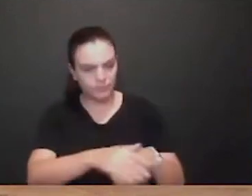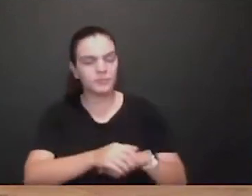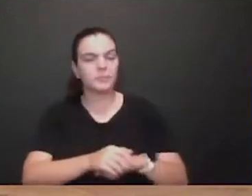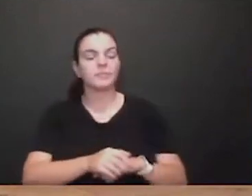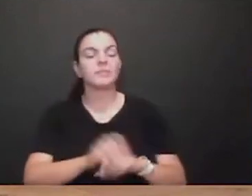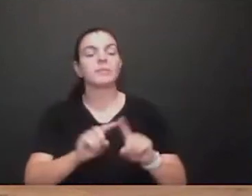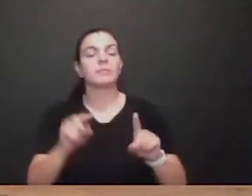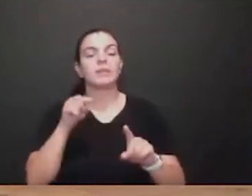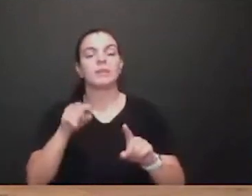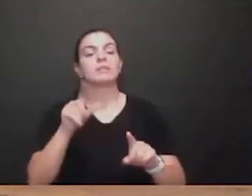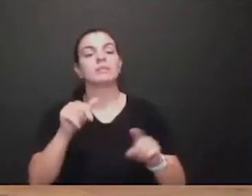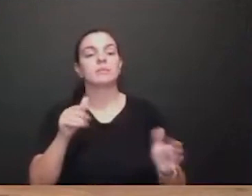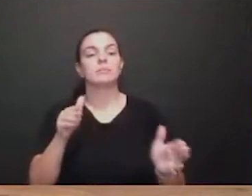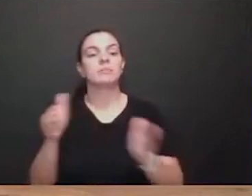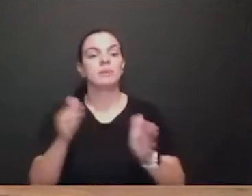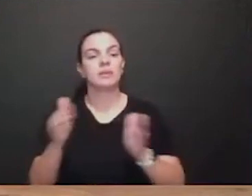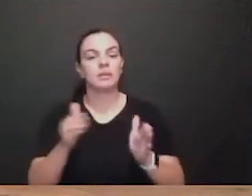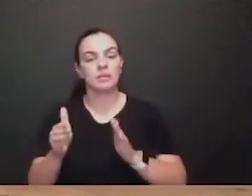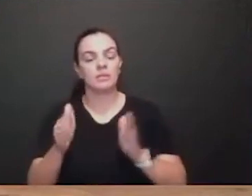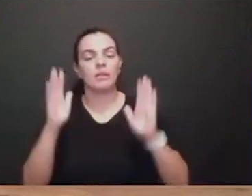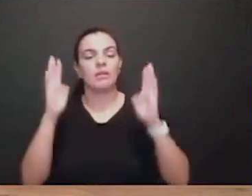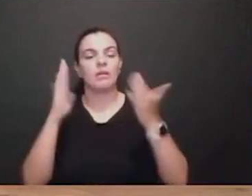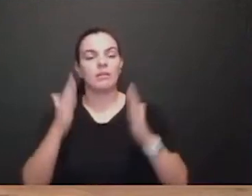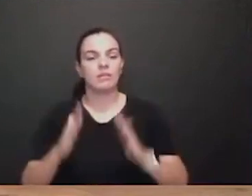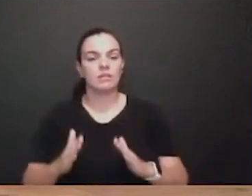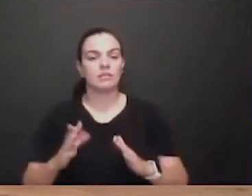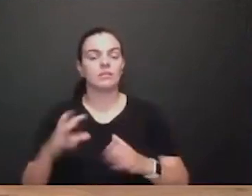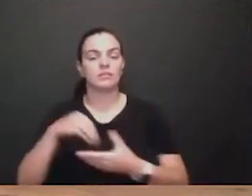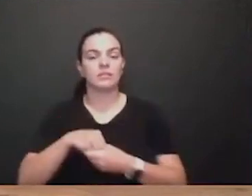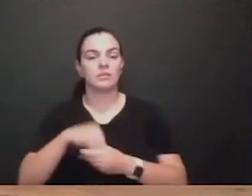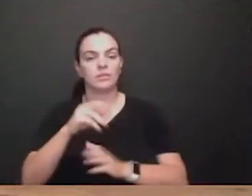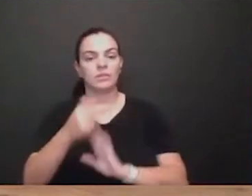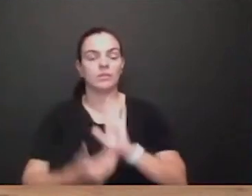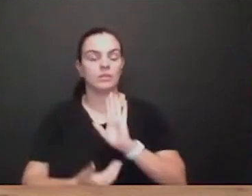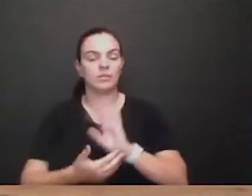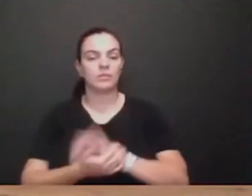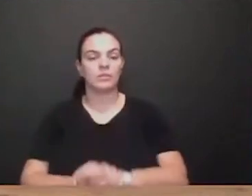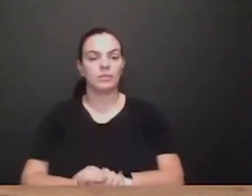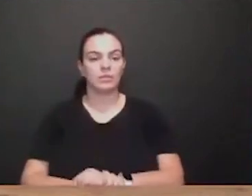da avaliação do nosso relatório. Tá? Também considero importante a gente sempre